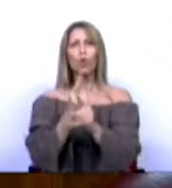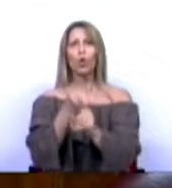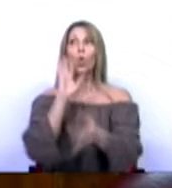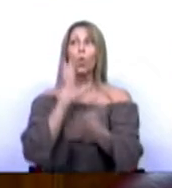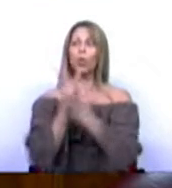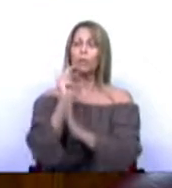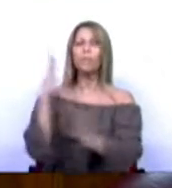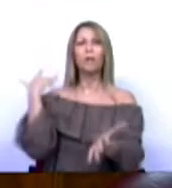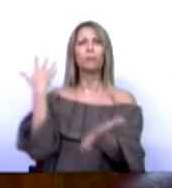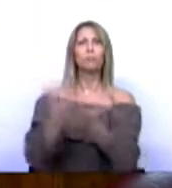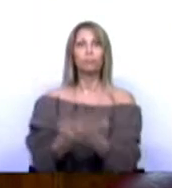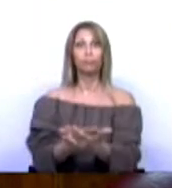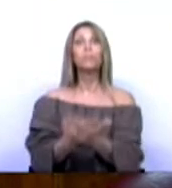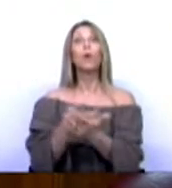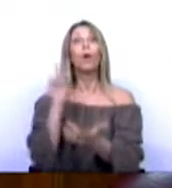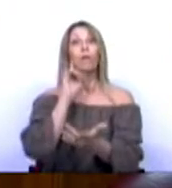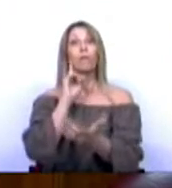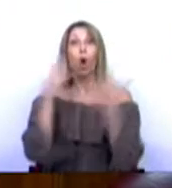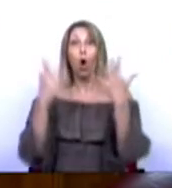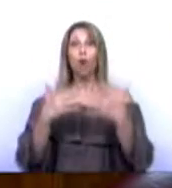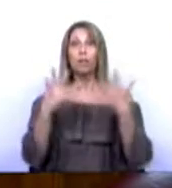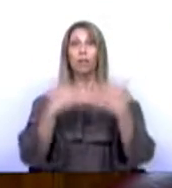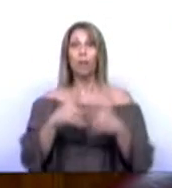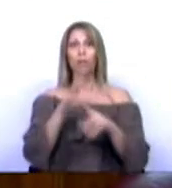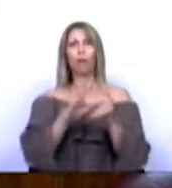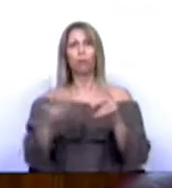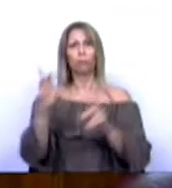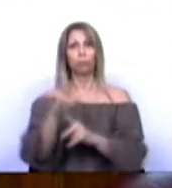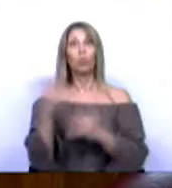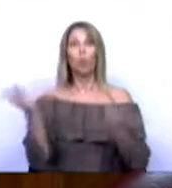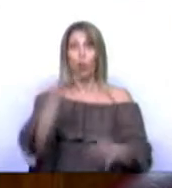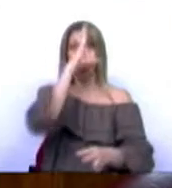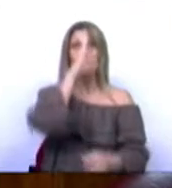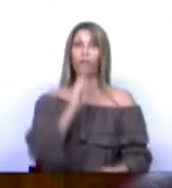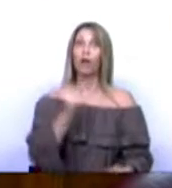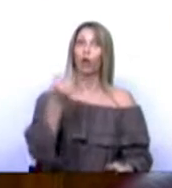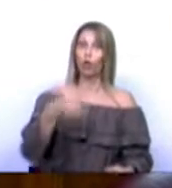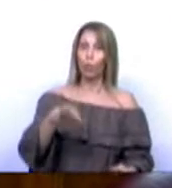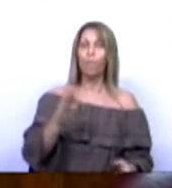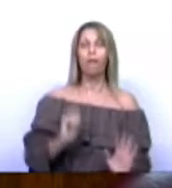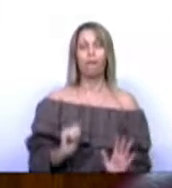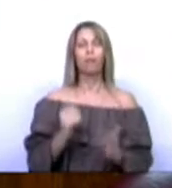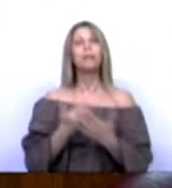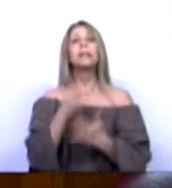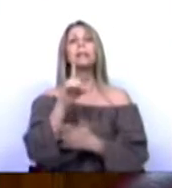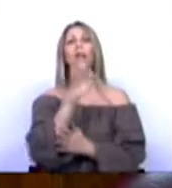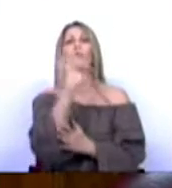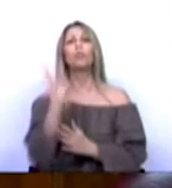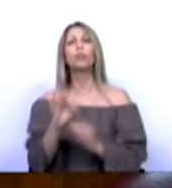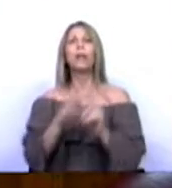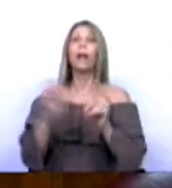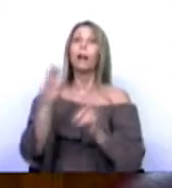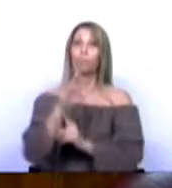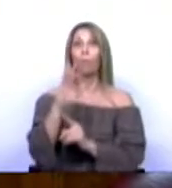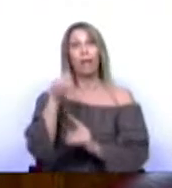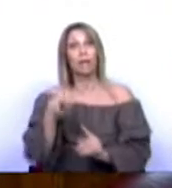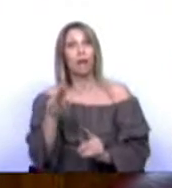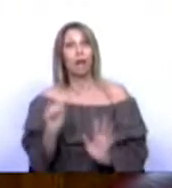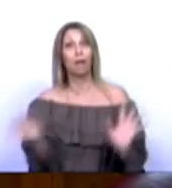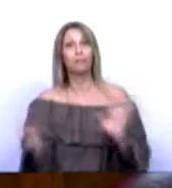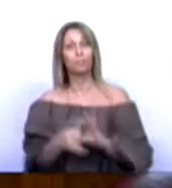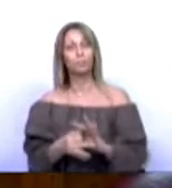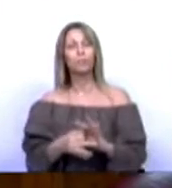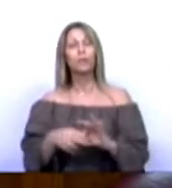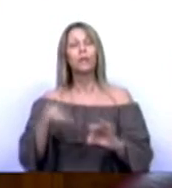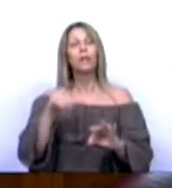anos, a dotação orçamental subiu com os governos do Partido Socialista em cerca de 6% para o Serviço Nacional de Saúde e durante